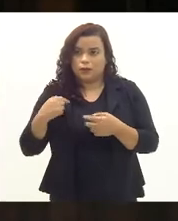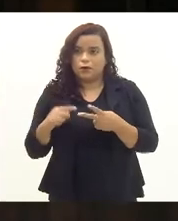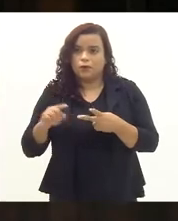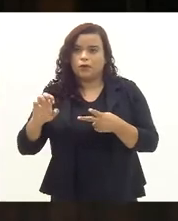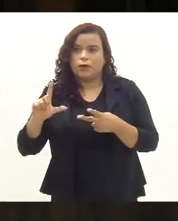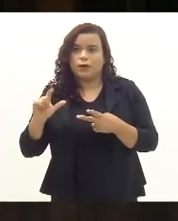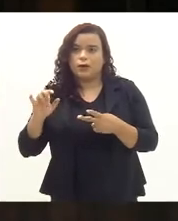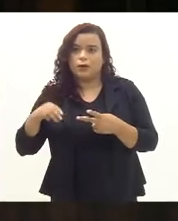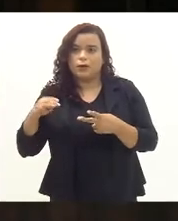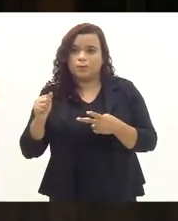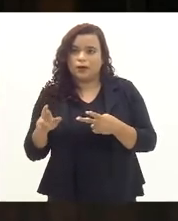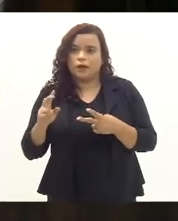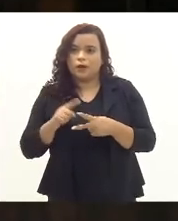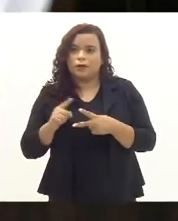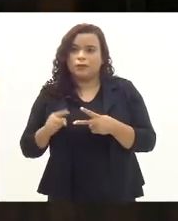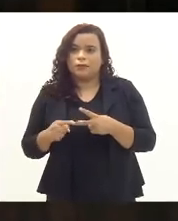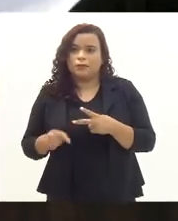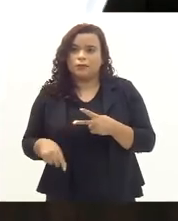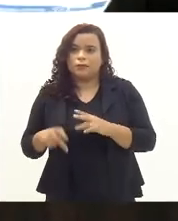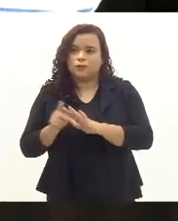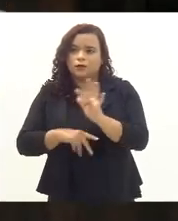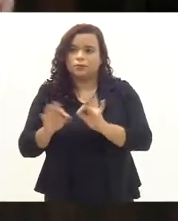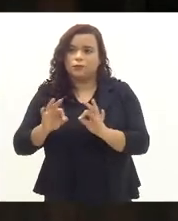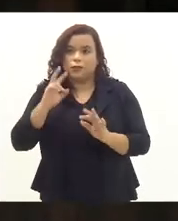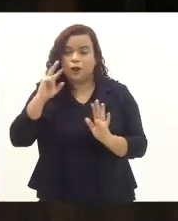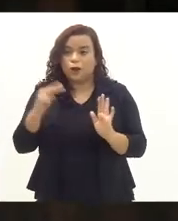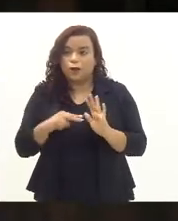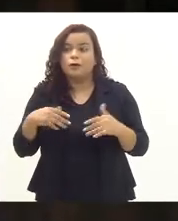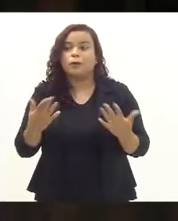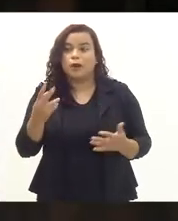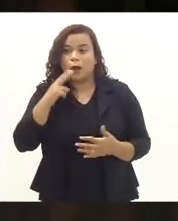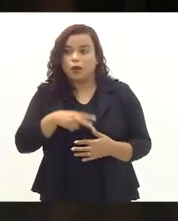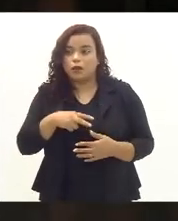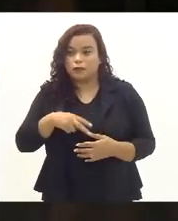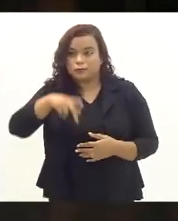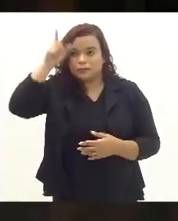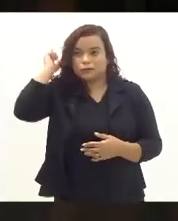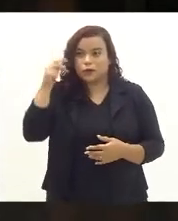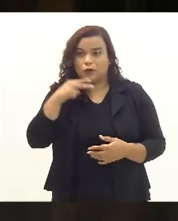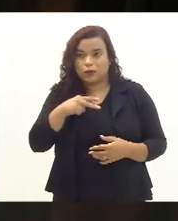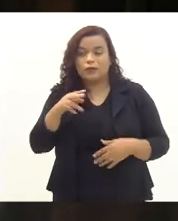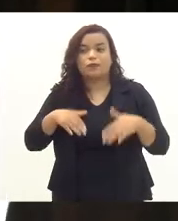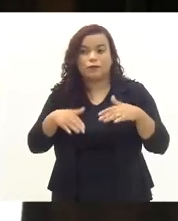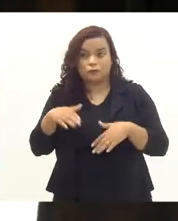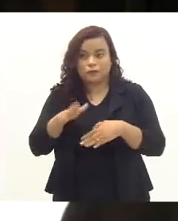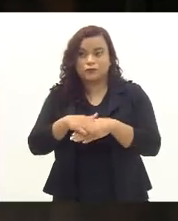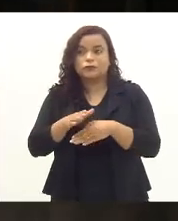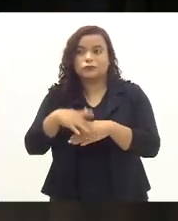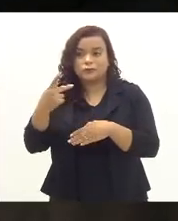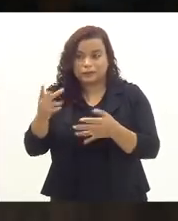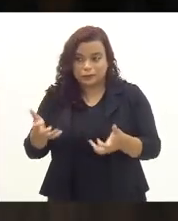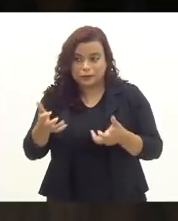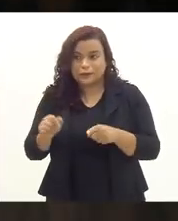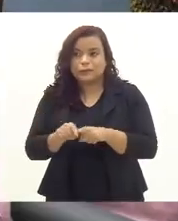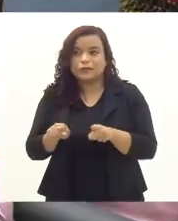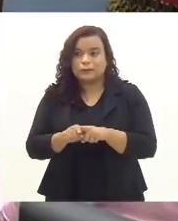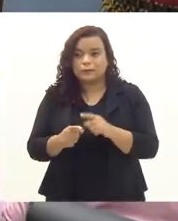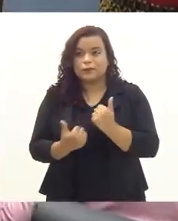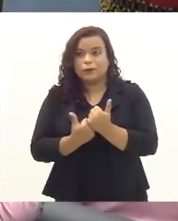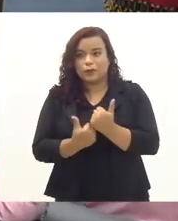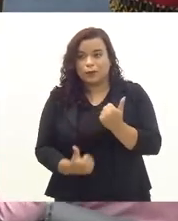Aliomar e olha o projeto que é Deputado Luiz talvez você basta nessa brinquedo que o